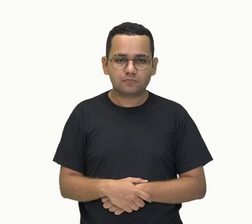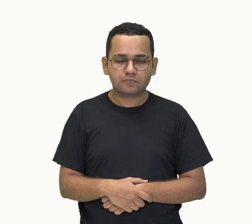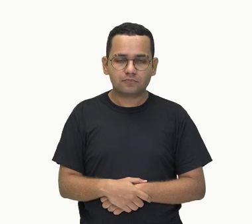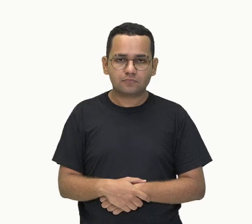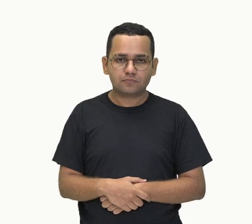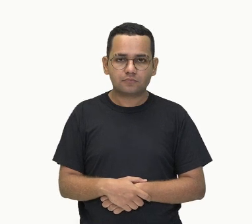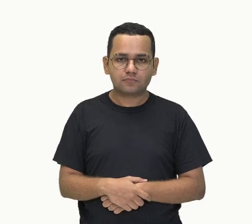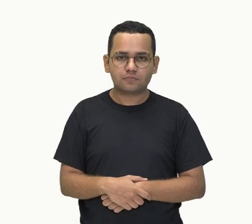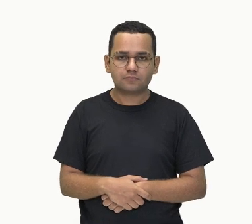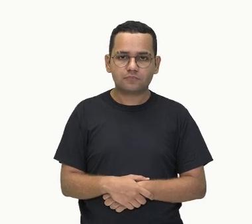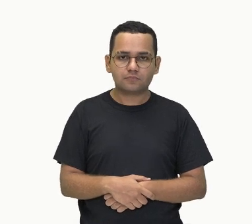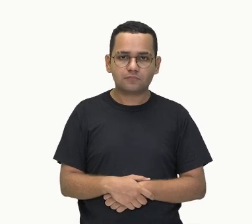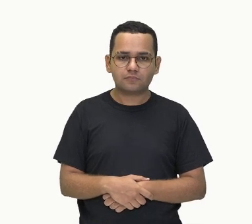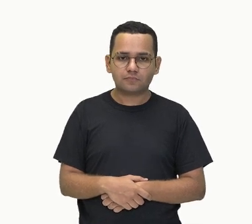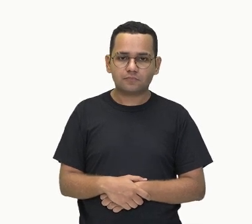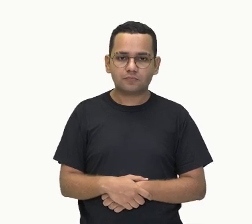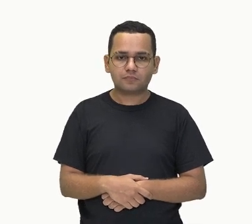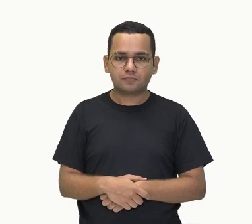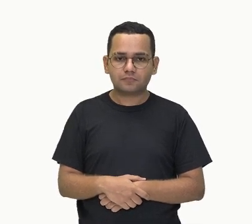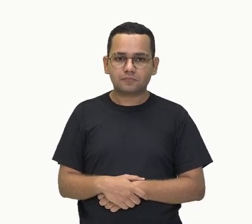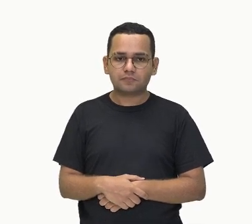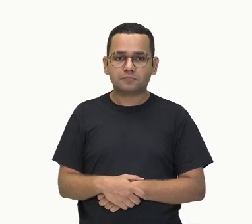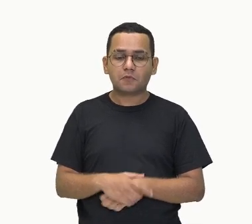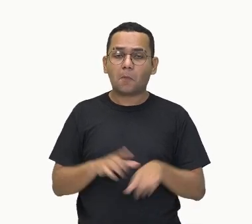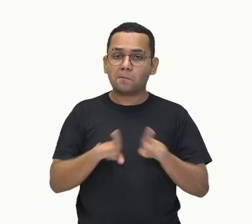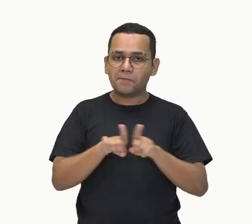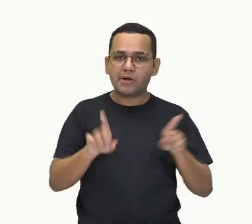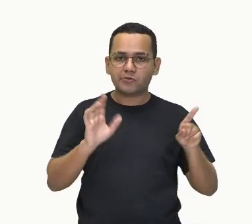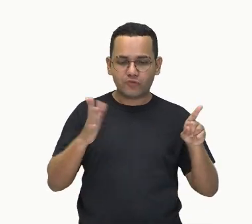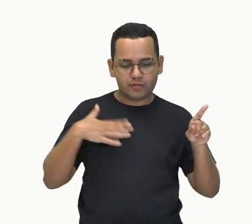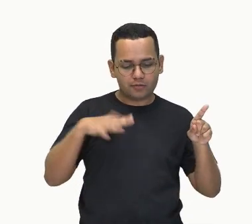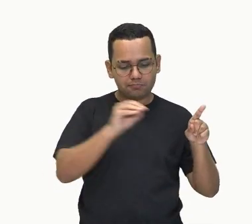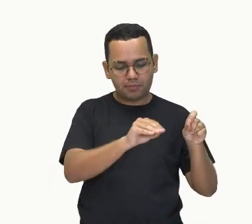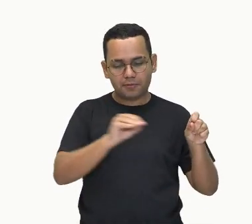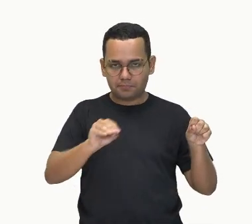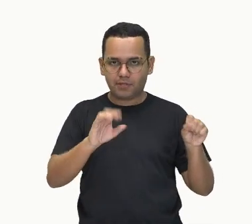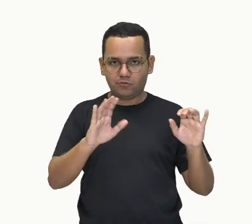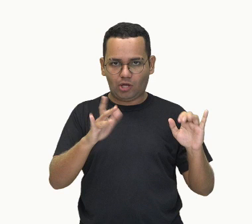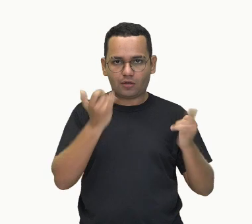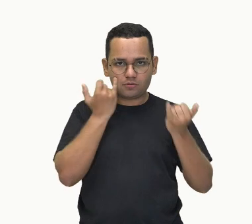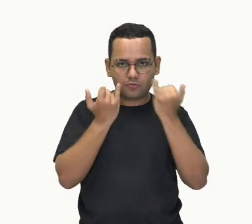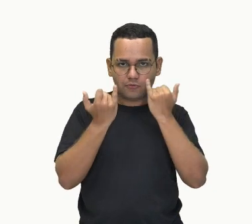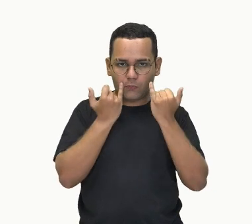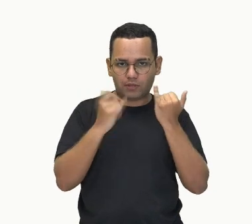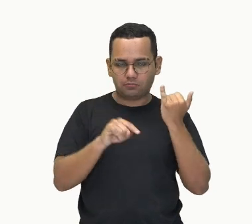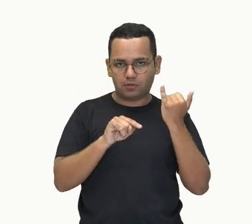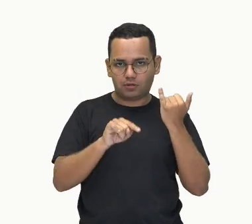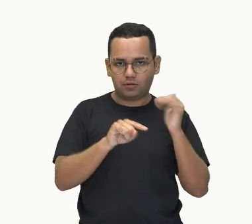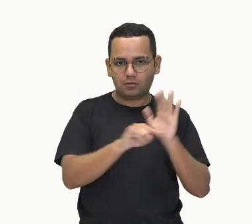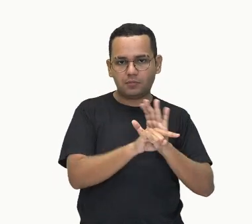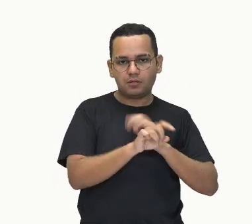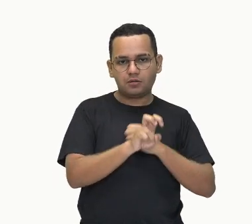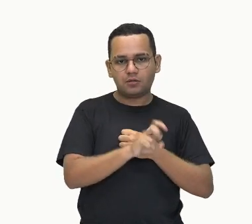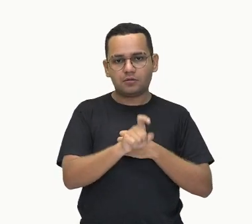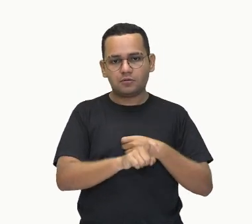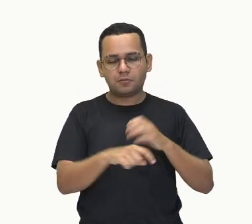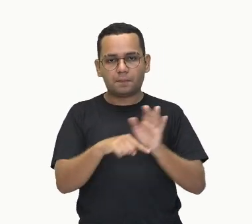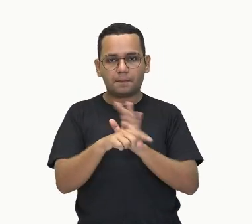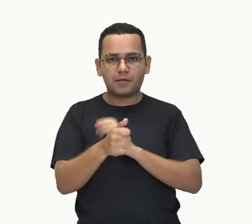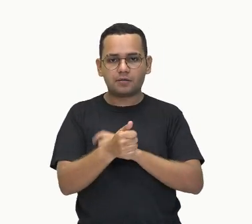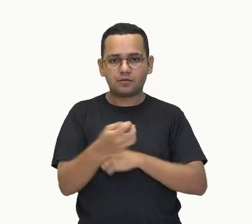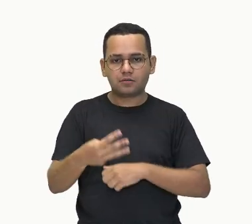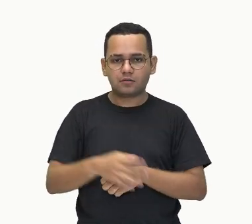aí, como a gente já levou todos eles para o segundo membro, a gente vai agora